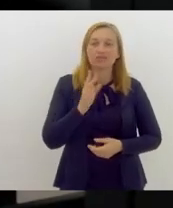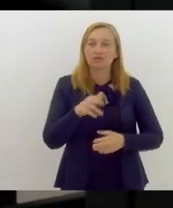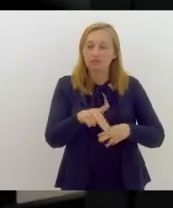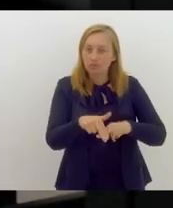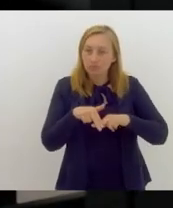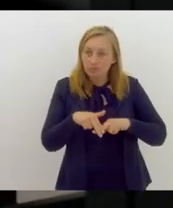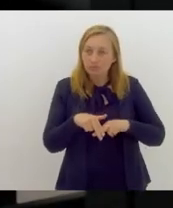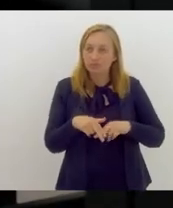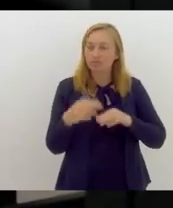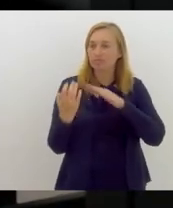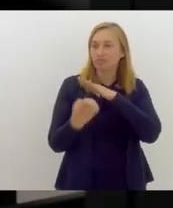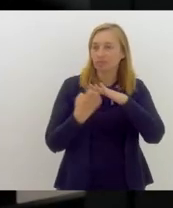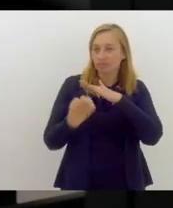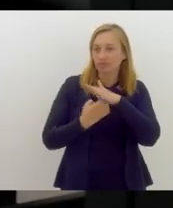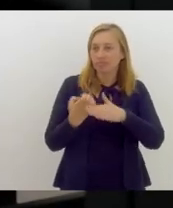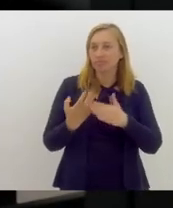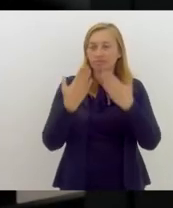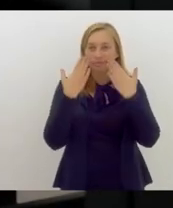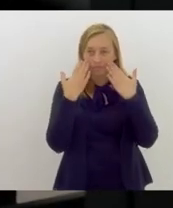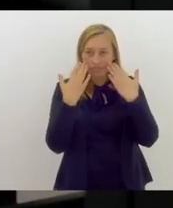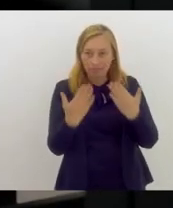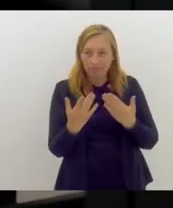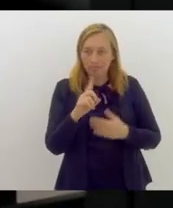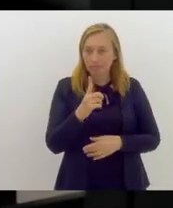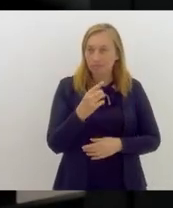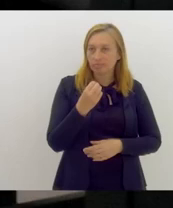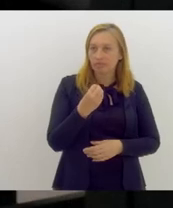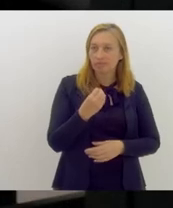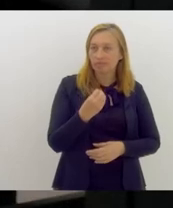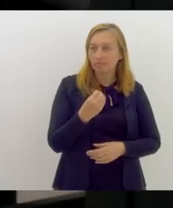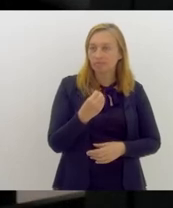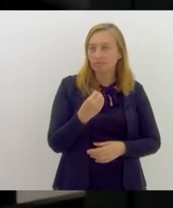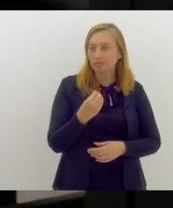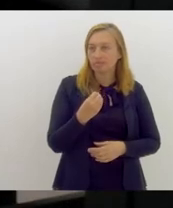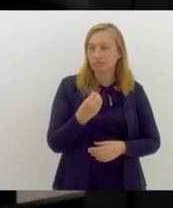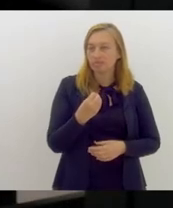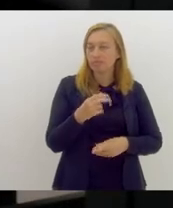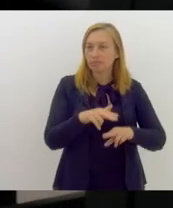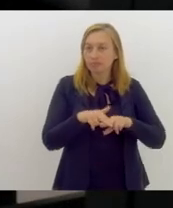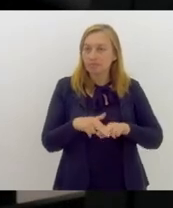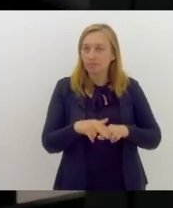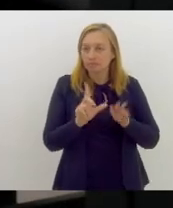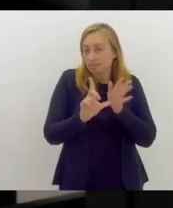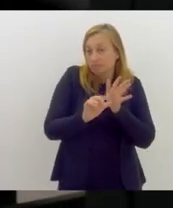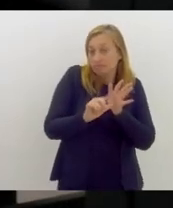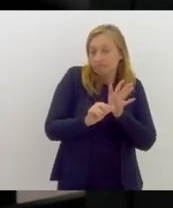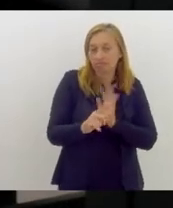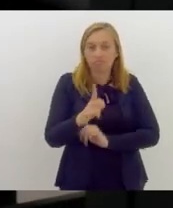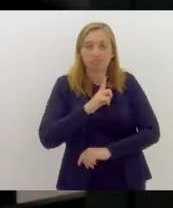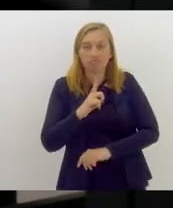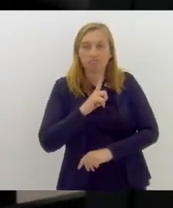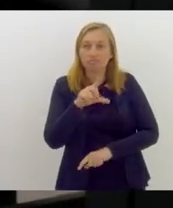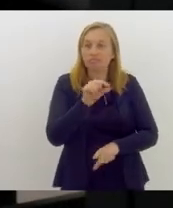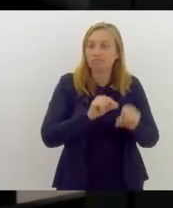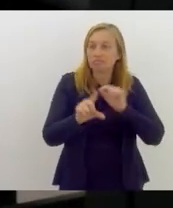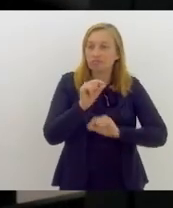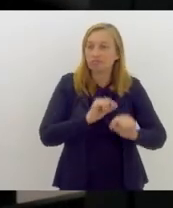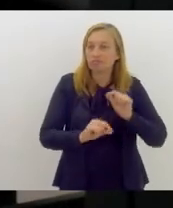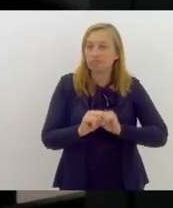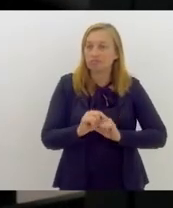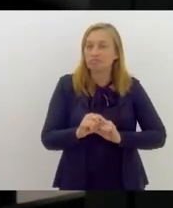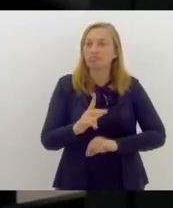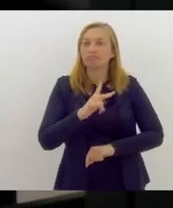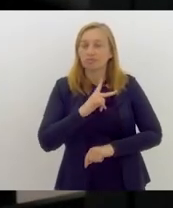razões que a empresa apresentou não eram suficientes para justificar esse atraso e isso foi decidido e Inclusive